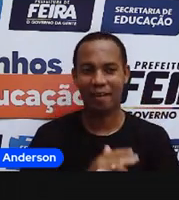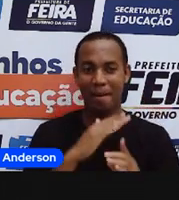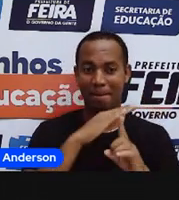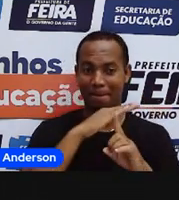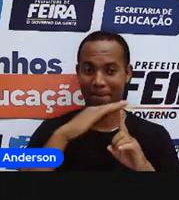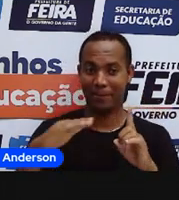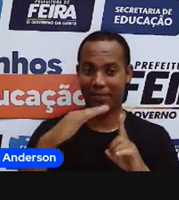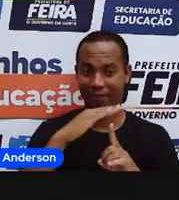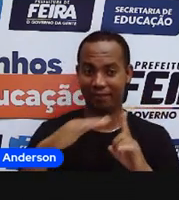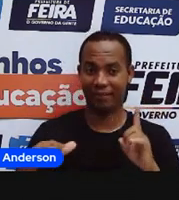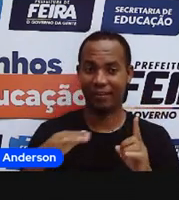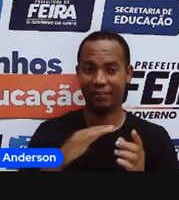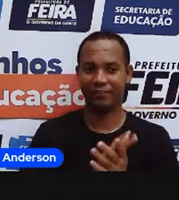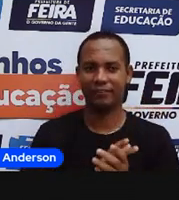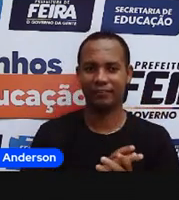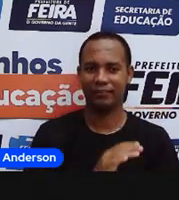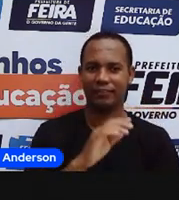quê?